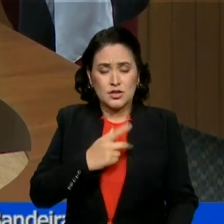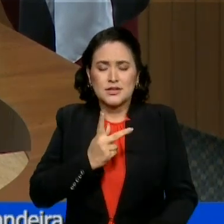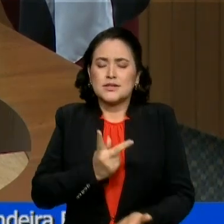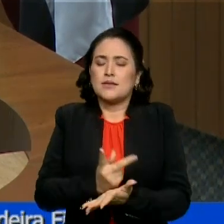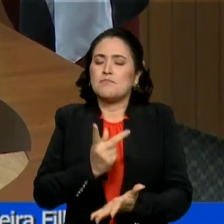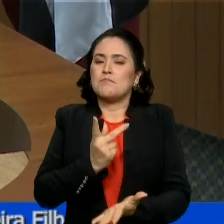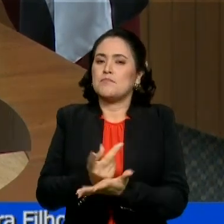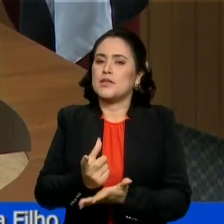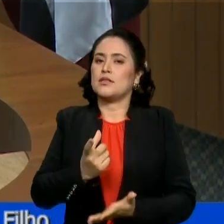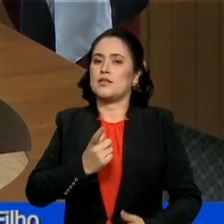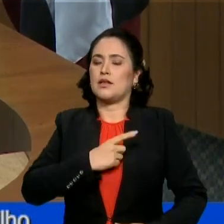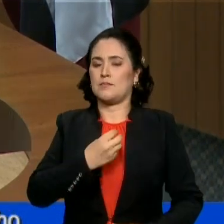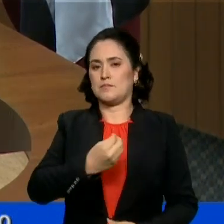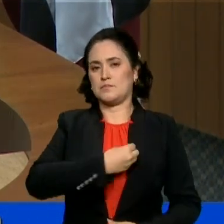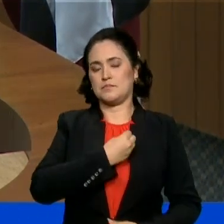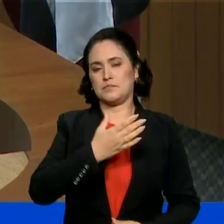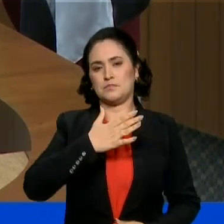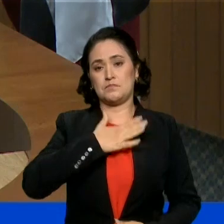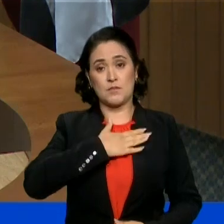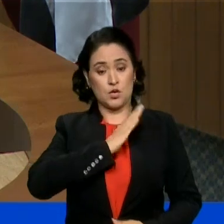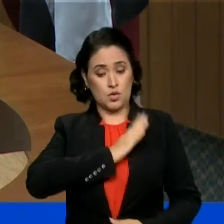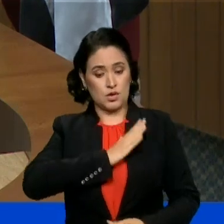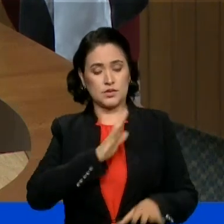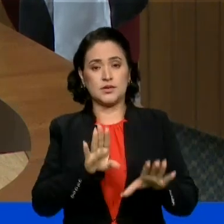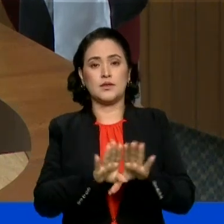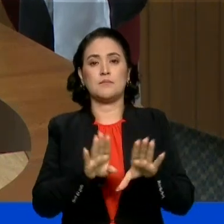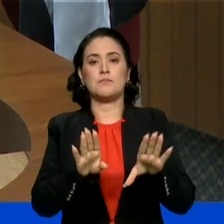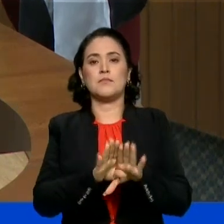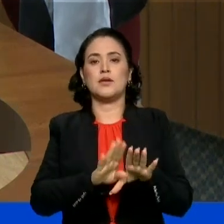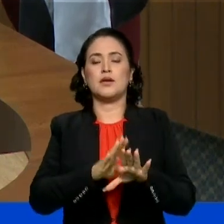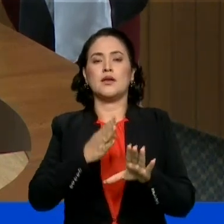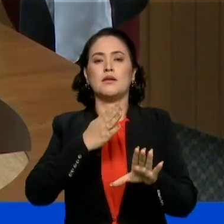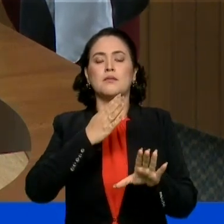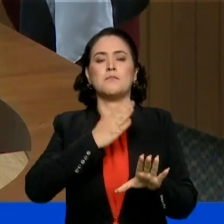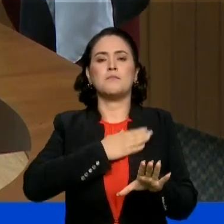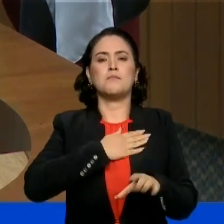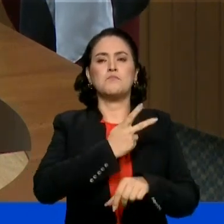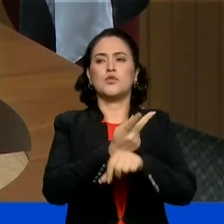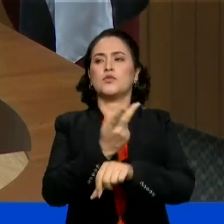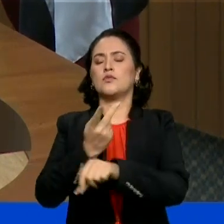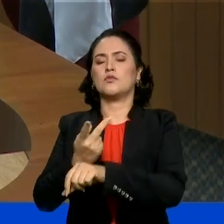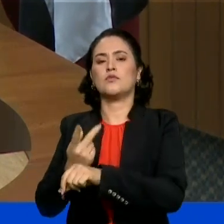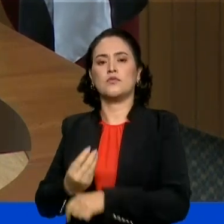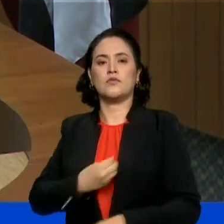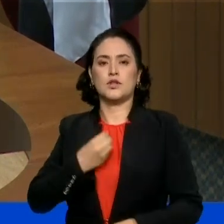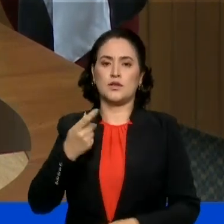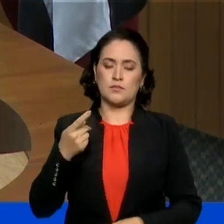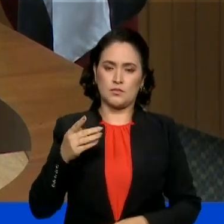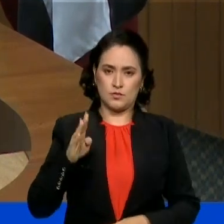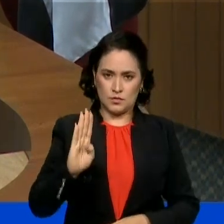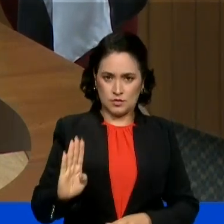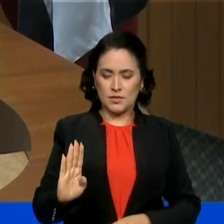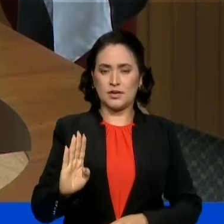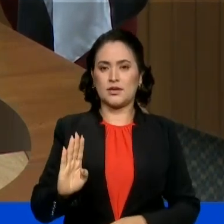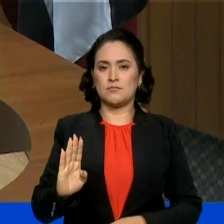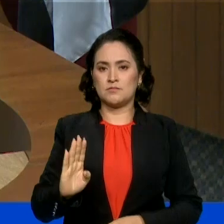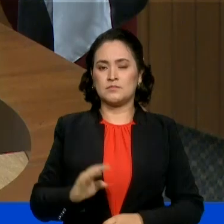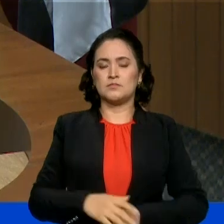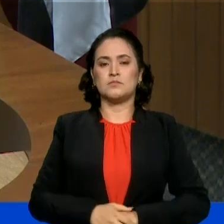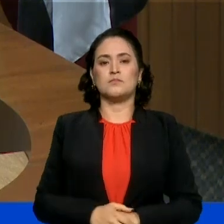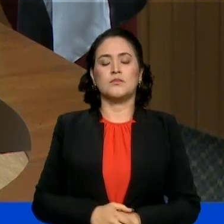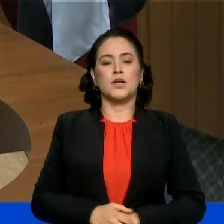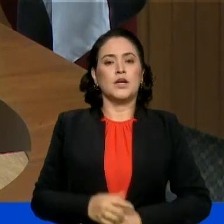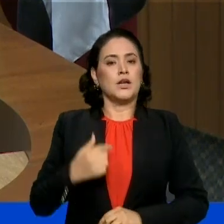pública, emoldurada com toda a minha gratidão aos maranhenses, representados pelos integrantes dessa casa. Faço